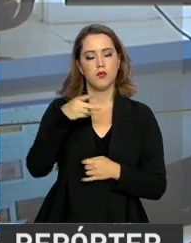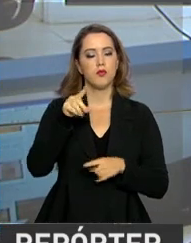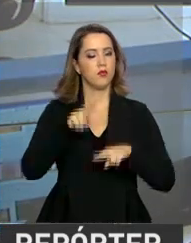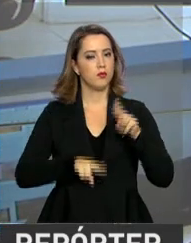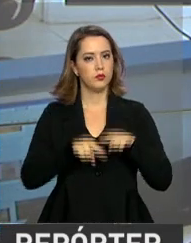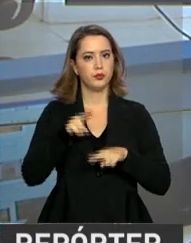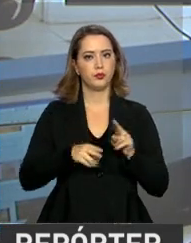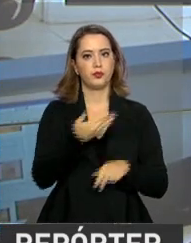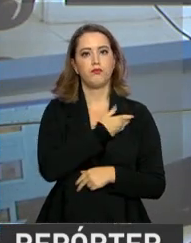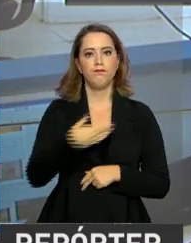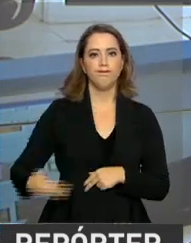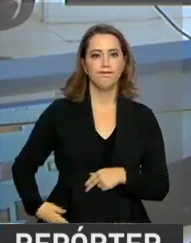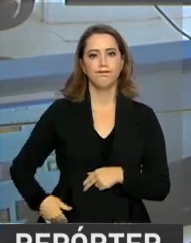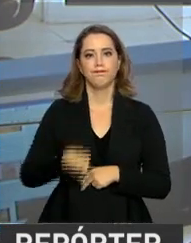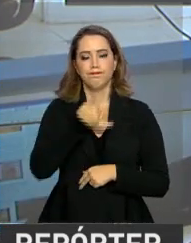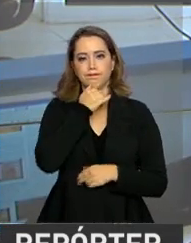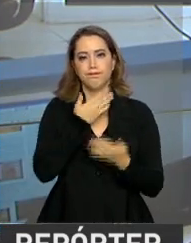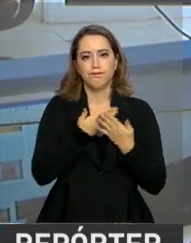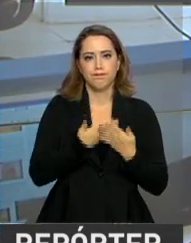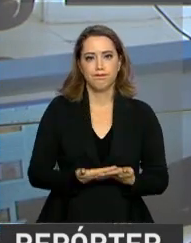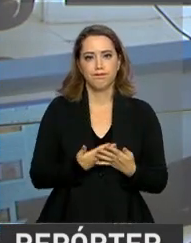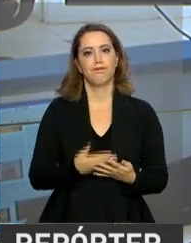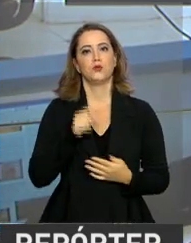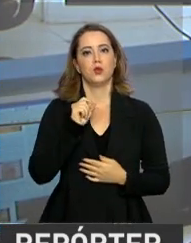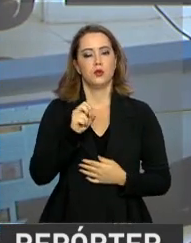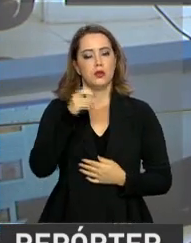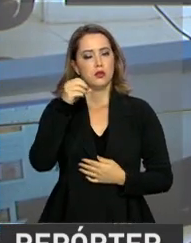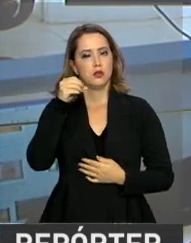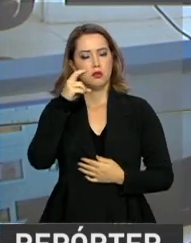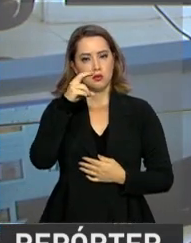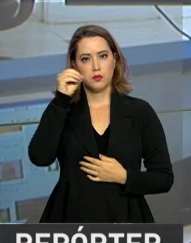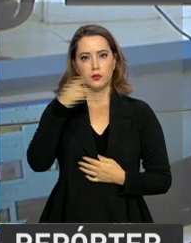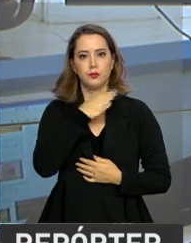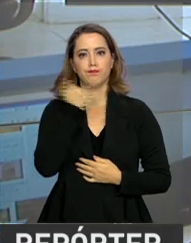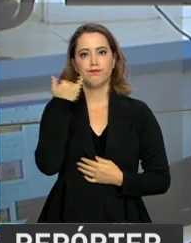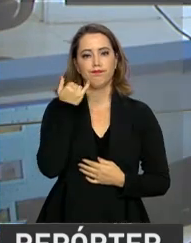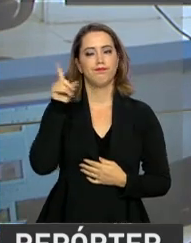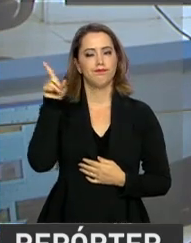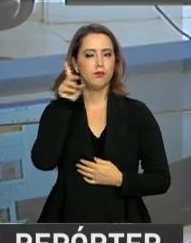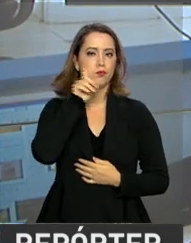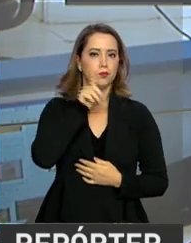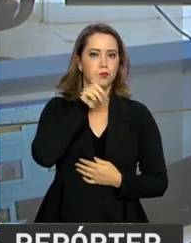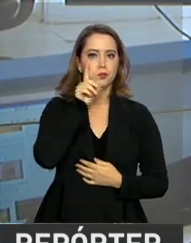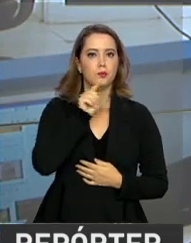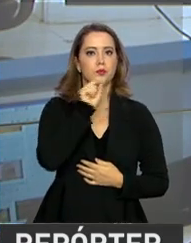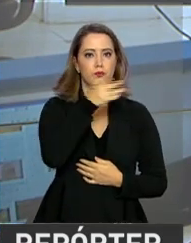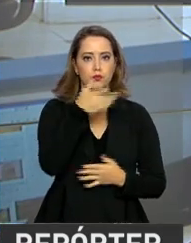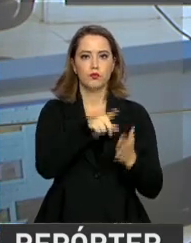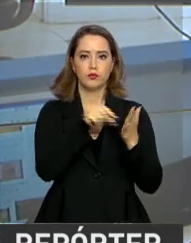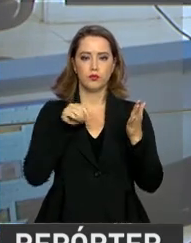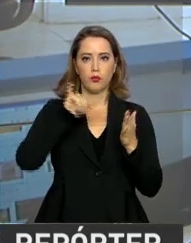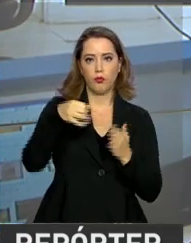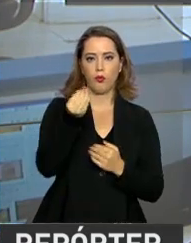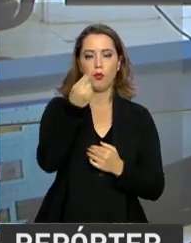O governo brasileiro lamentou a morte de 50 pessoas durante ataque a uma boate de Orlando, nos Estados Unidos. Vamos direto ao Palácio do Planalto.